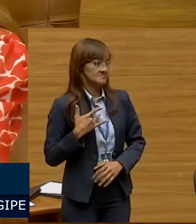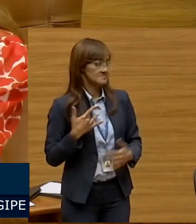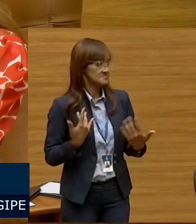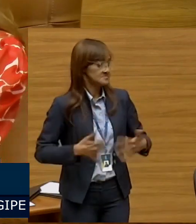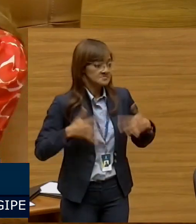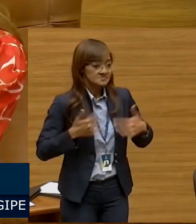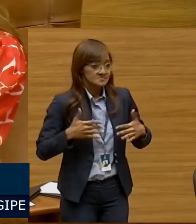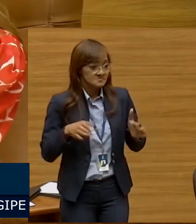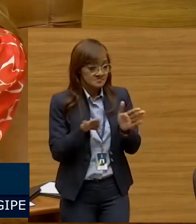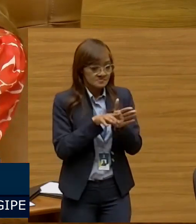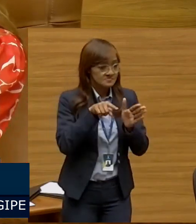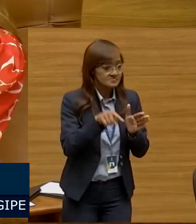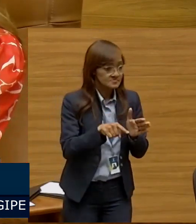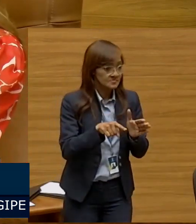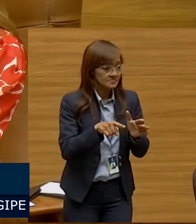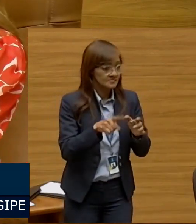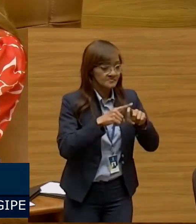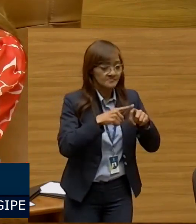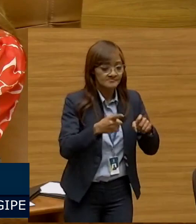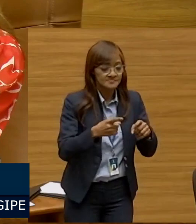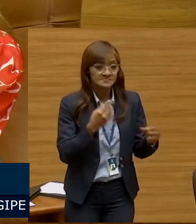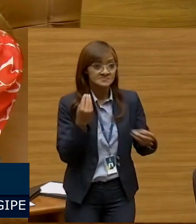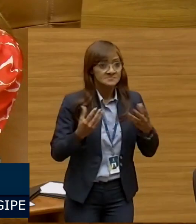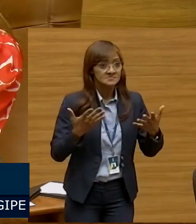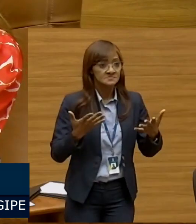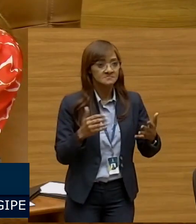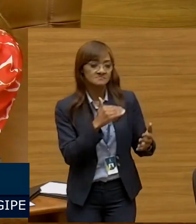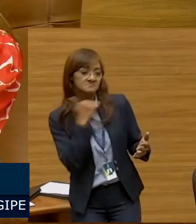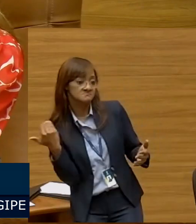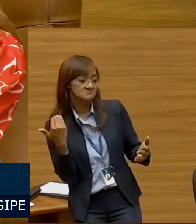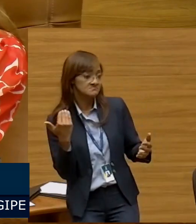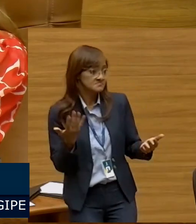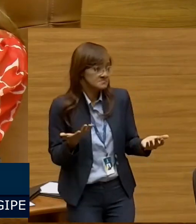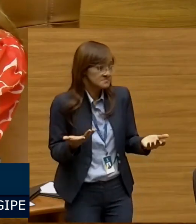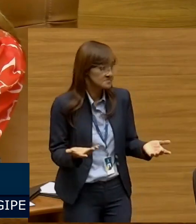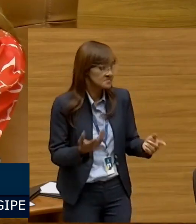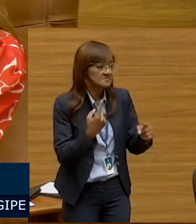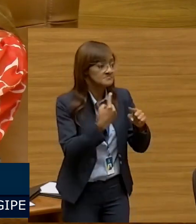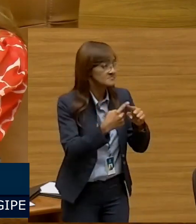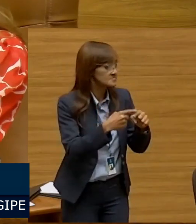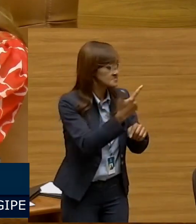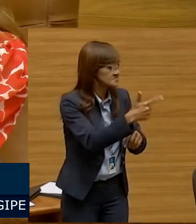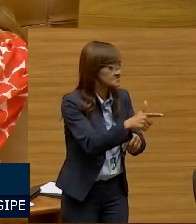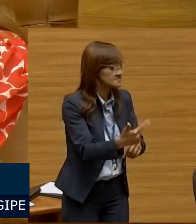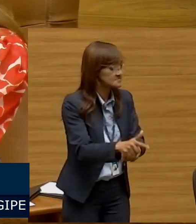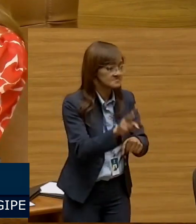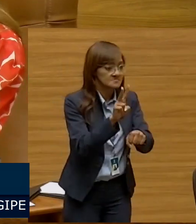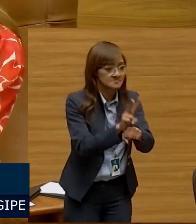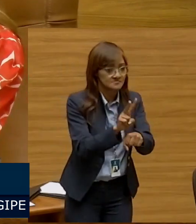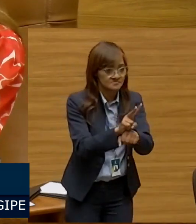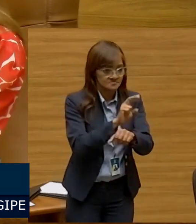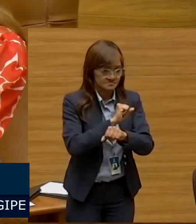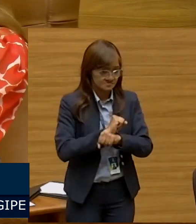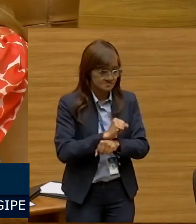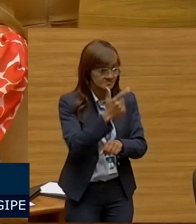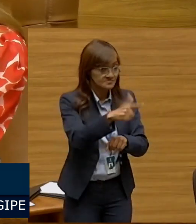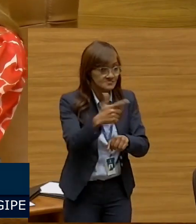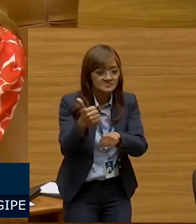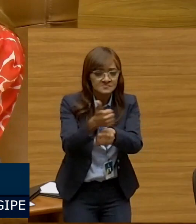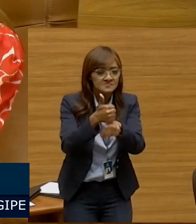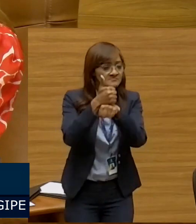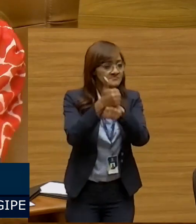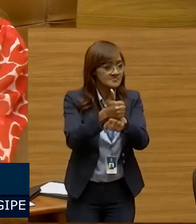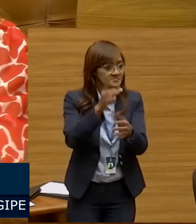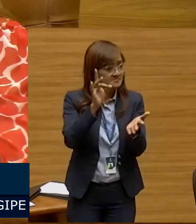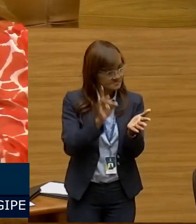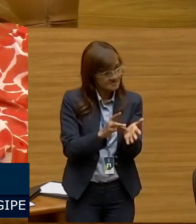agravando, chegando até a morte, né, por falta, né, de um acolhimento, de um cuidado, né, de profissionais que deveriam, no